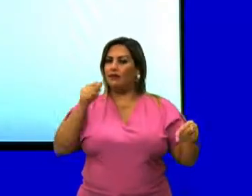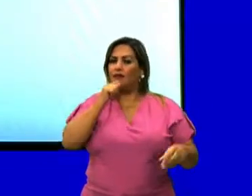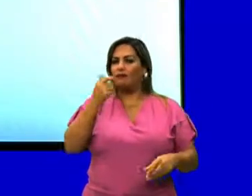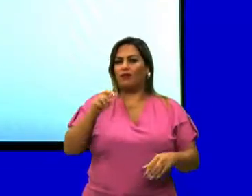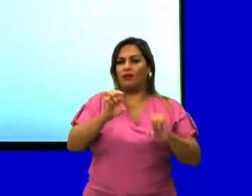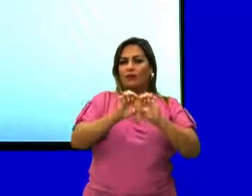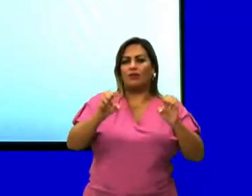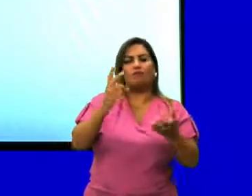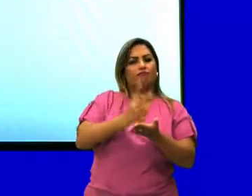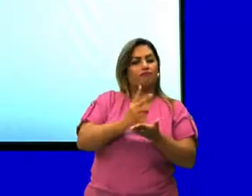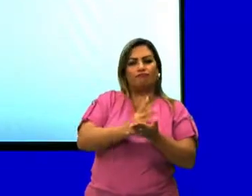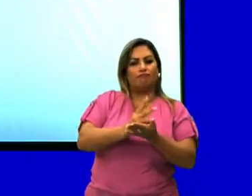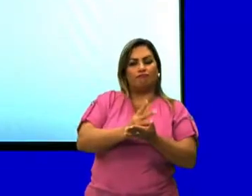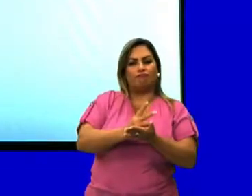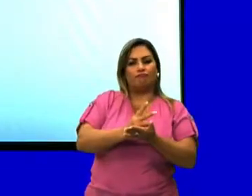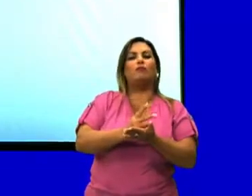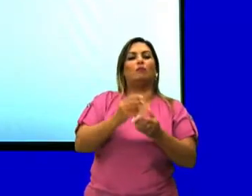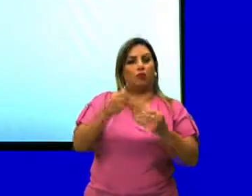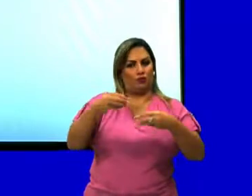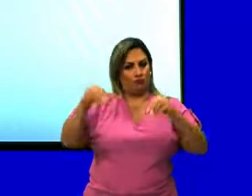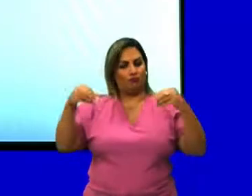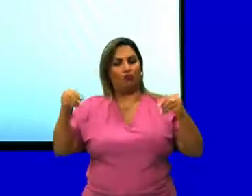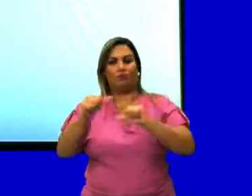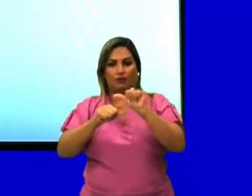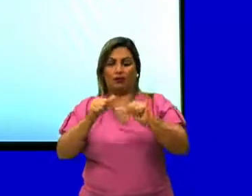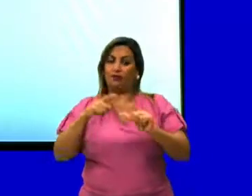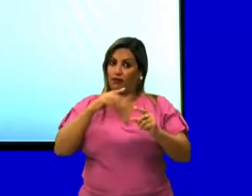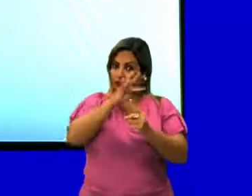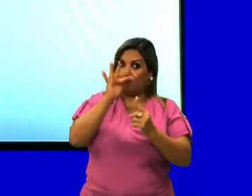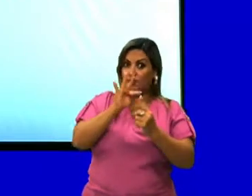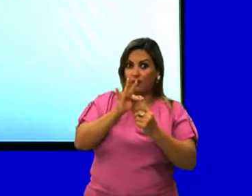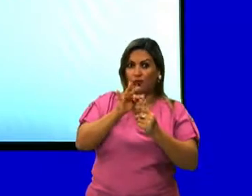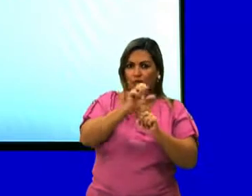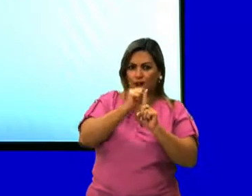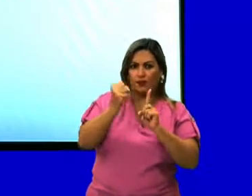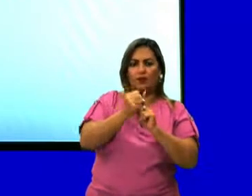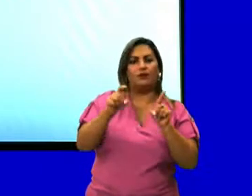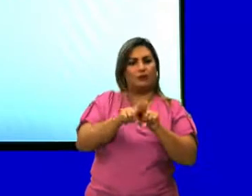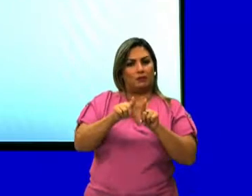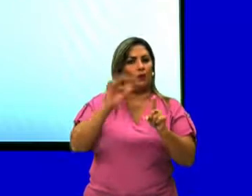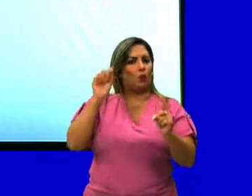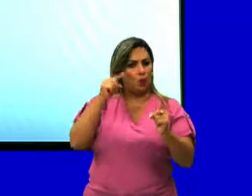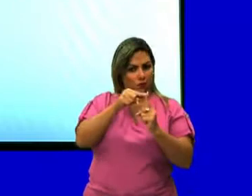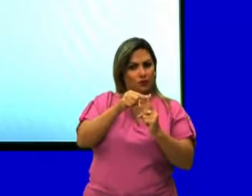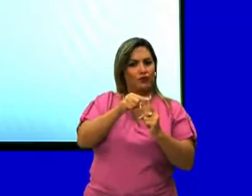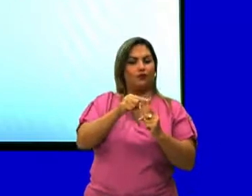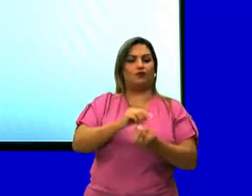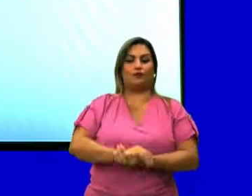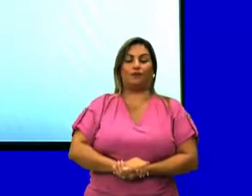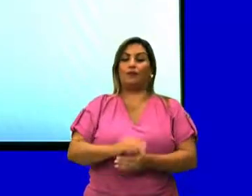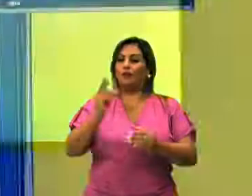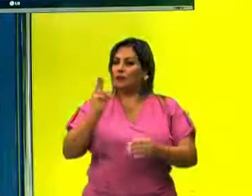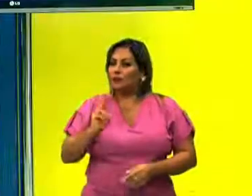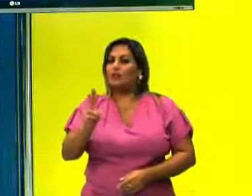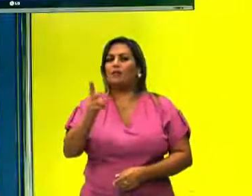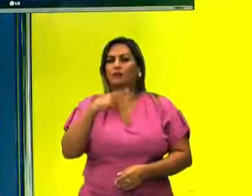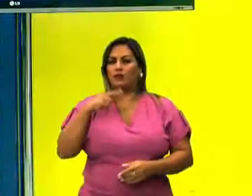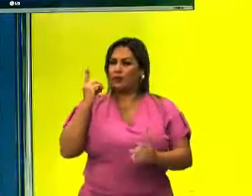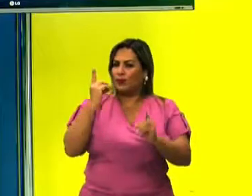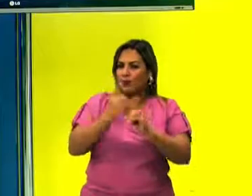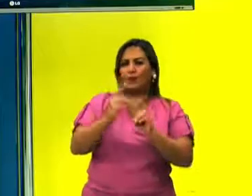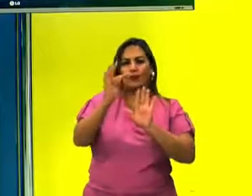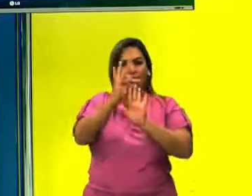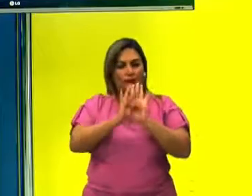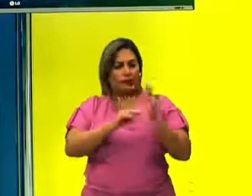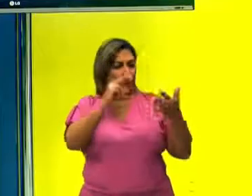possuem uma estrutura fixa. Eles têm uma função social e uma finalidade. Então, todas as vezes que você se depara